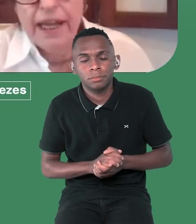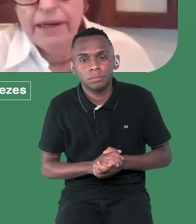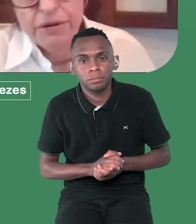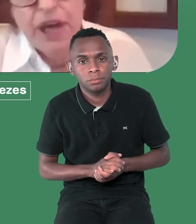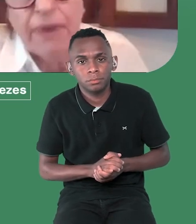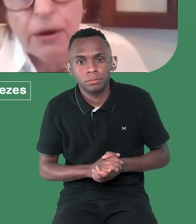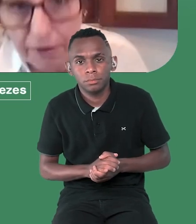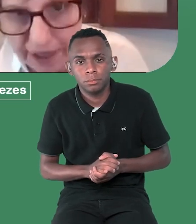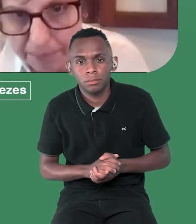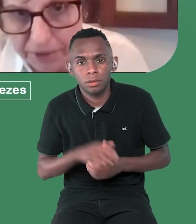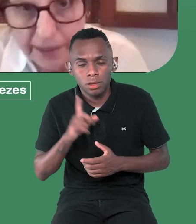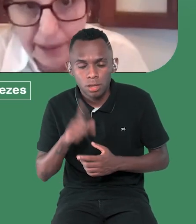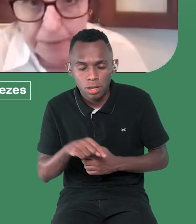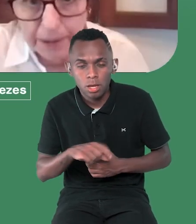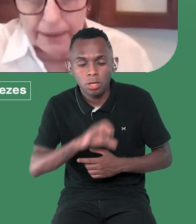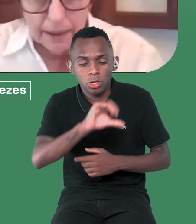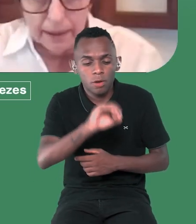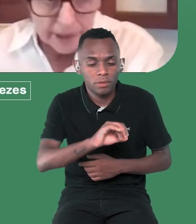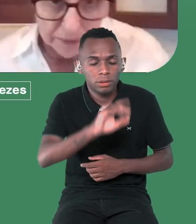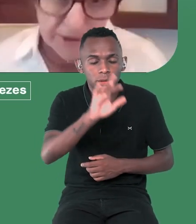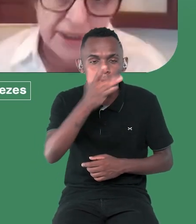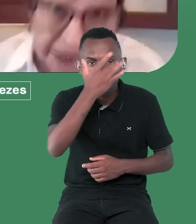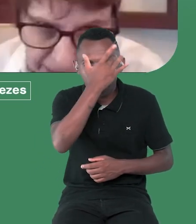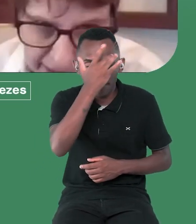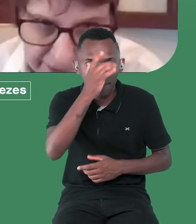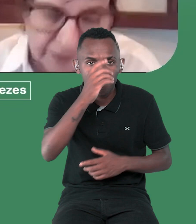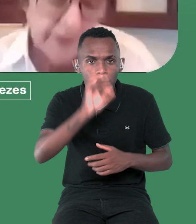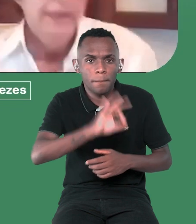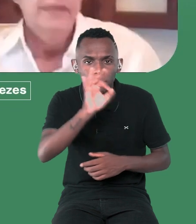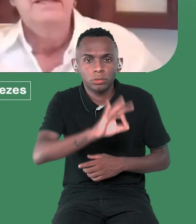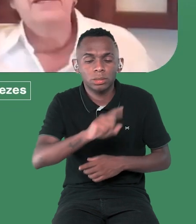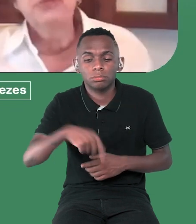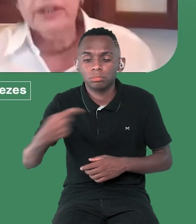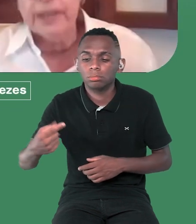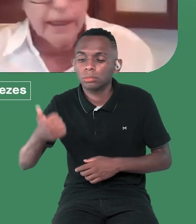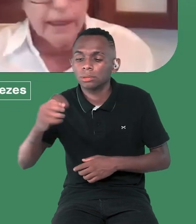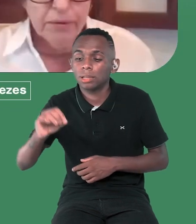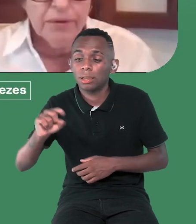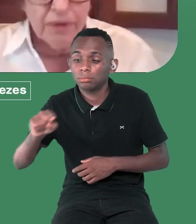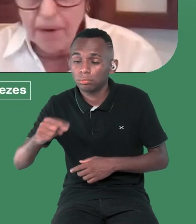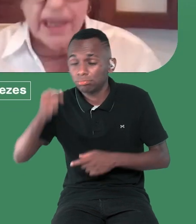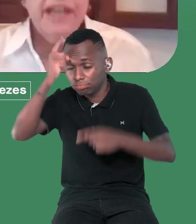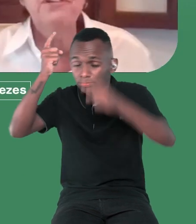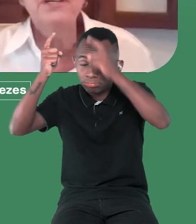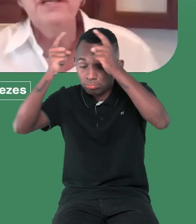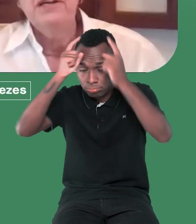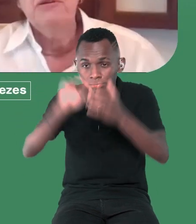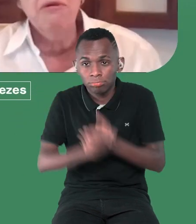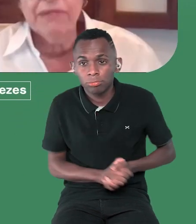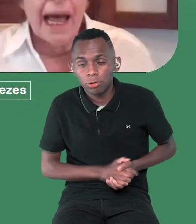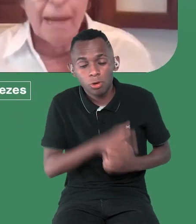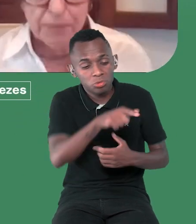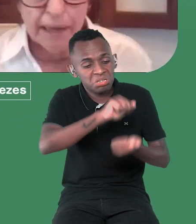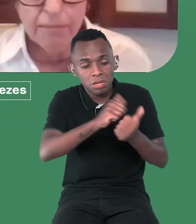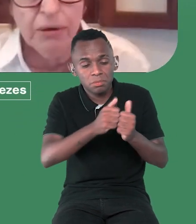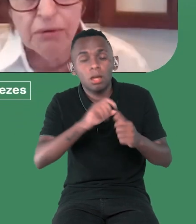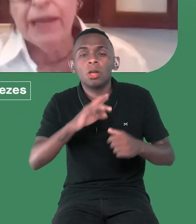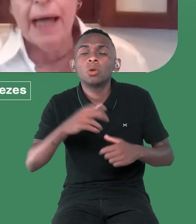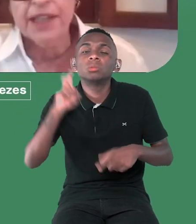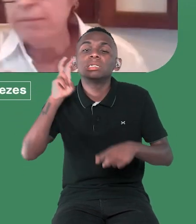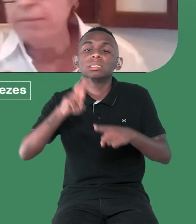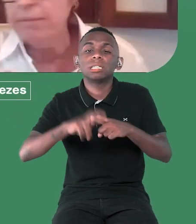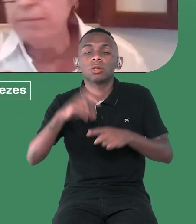o velho chavão, 90% transpiração, 10% inspiração. Eu sento normalmente com um lápis na